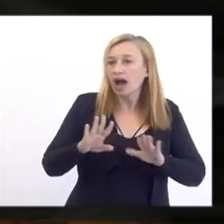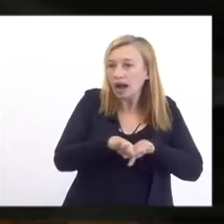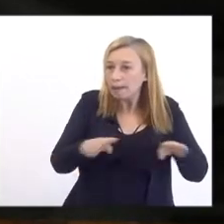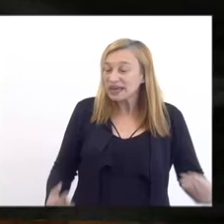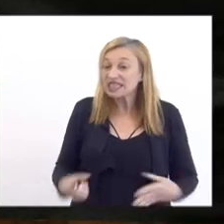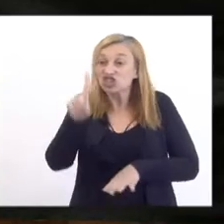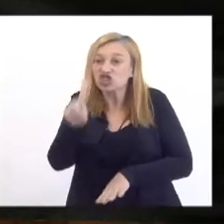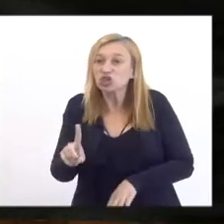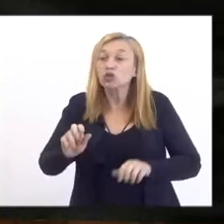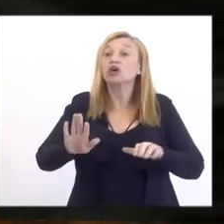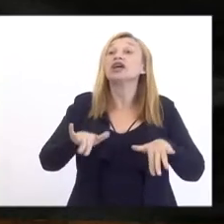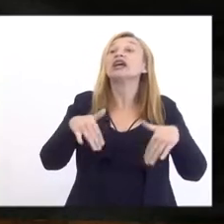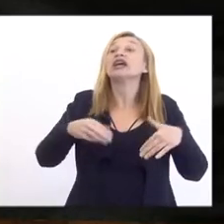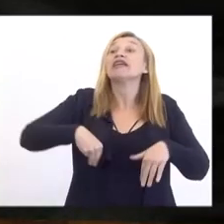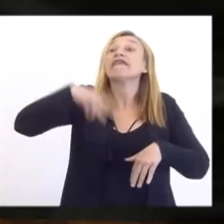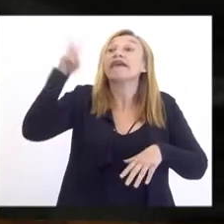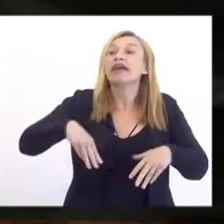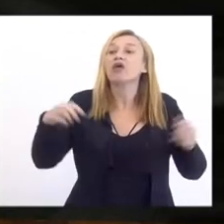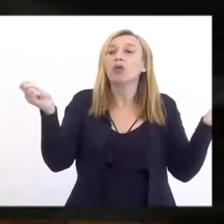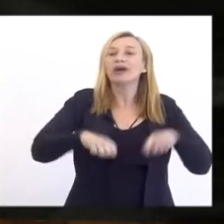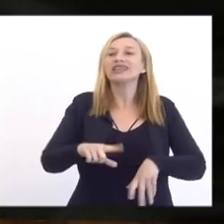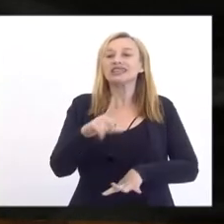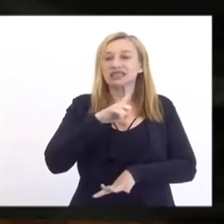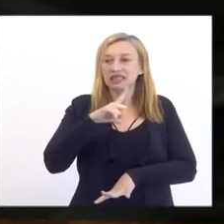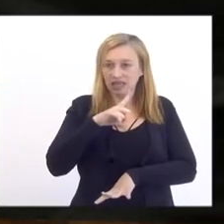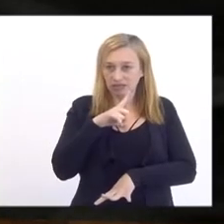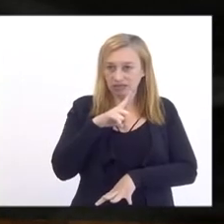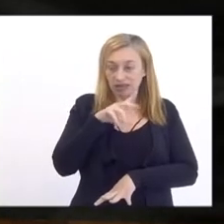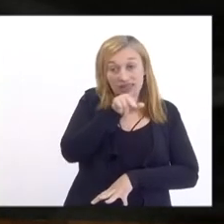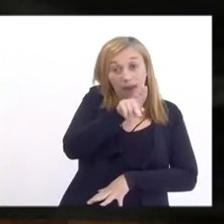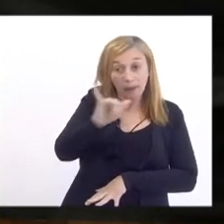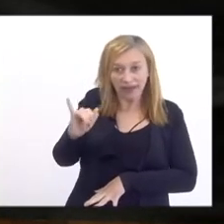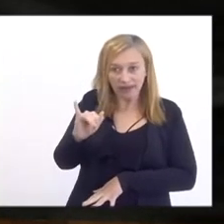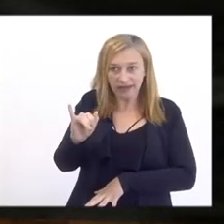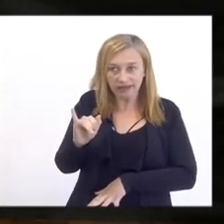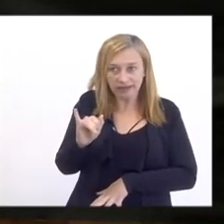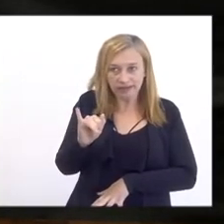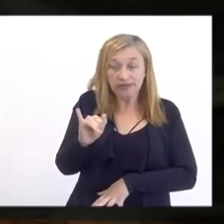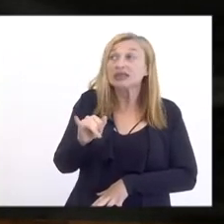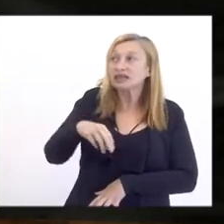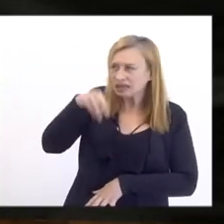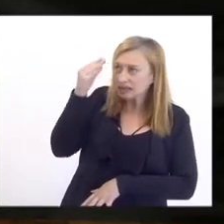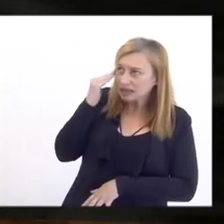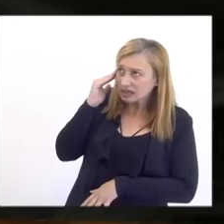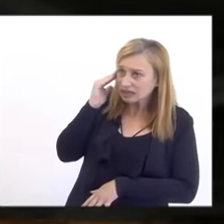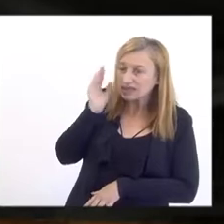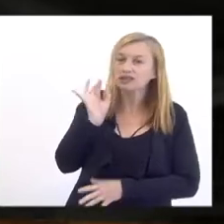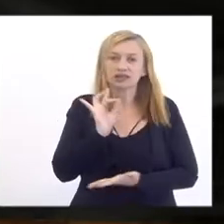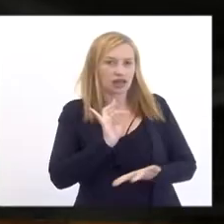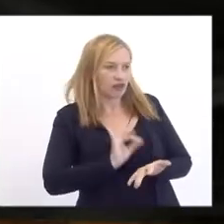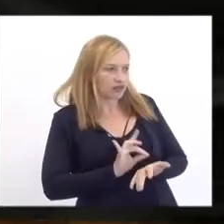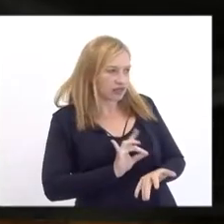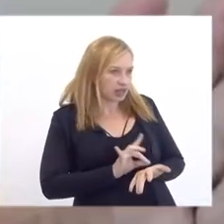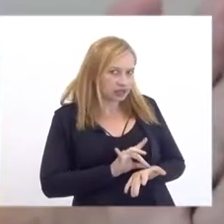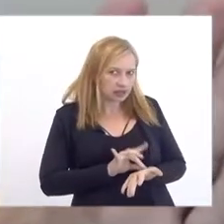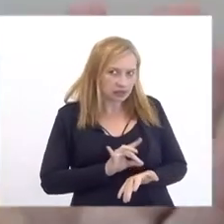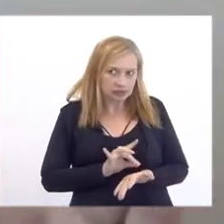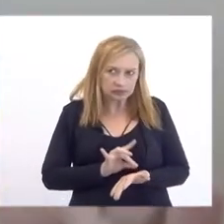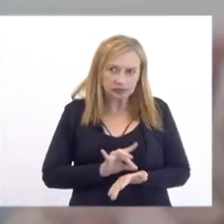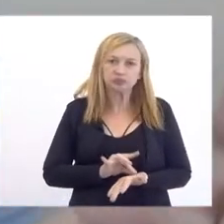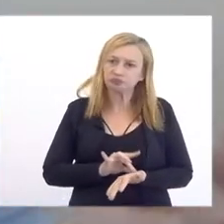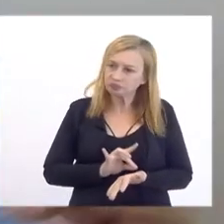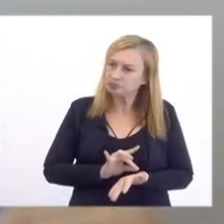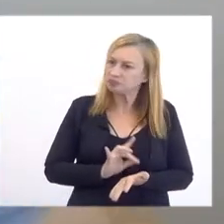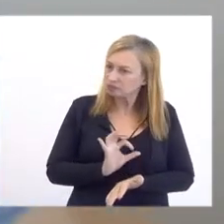falar de competência de quem analisa a emenda da CPI. É outra história. Deputado, entende? Quem emendou a CPI? Na verdade, Na verdade, não, não,